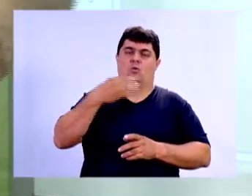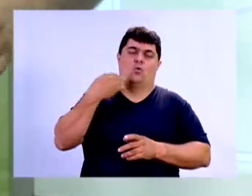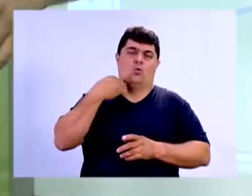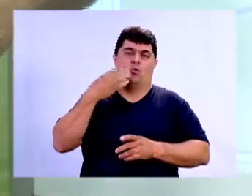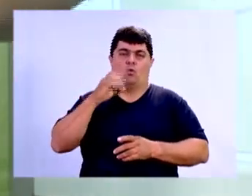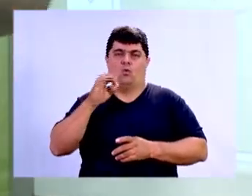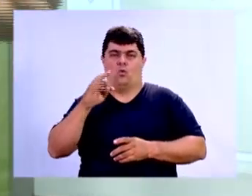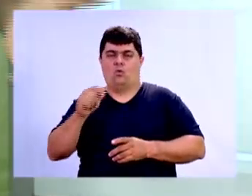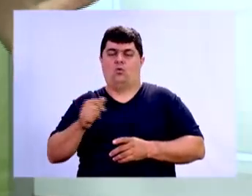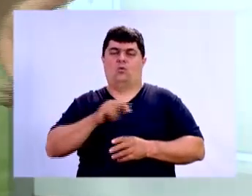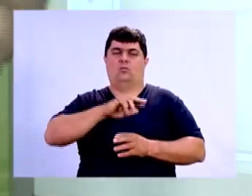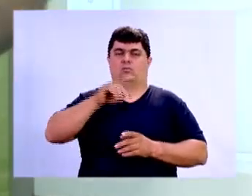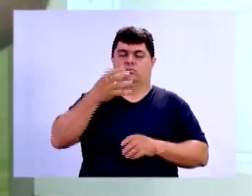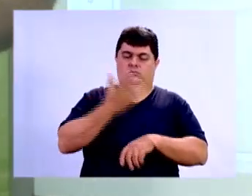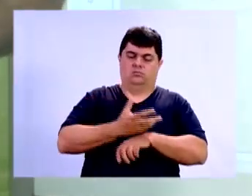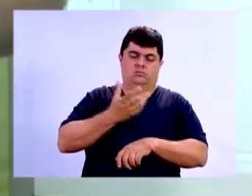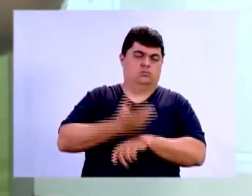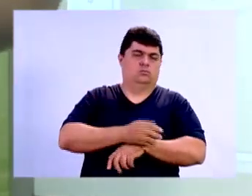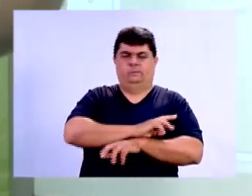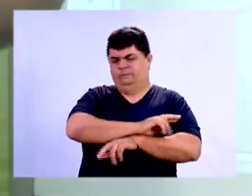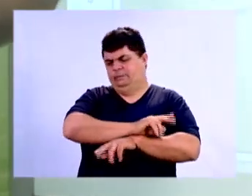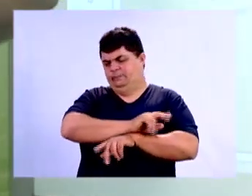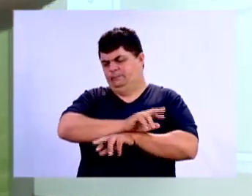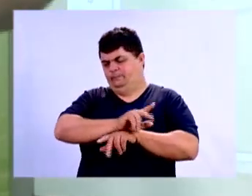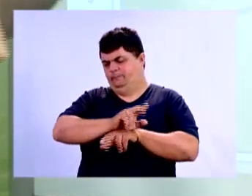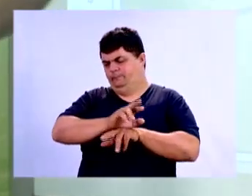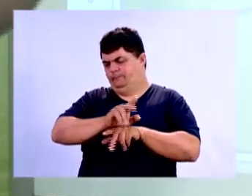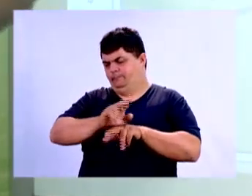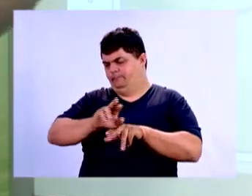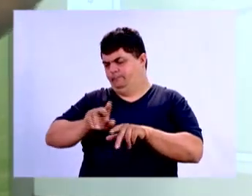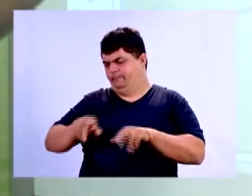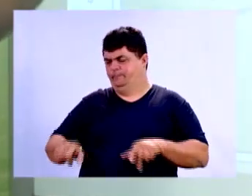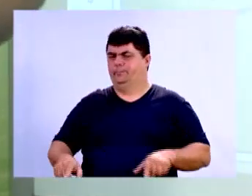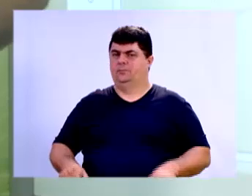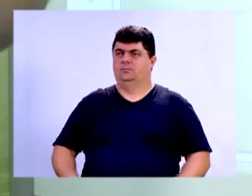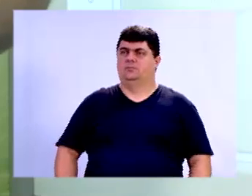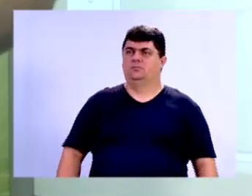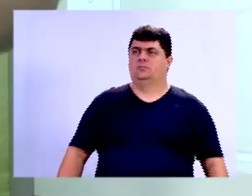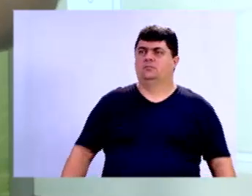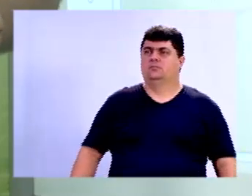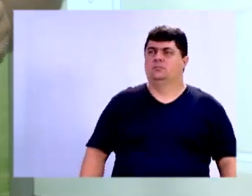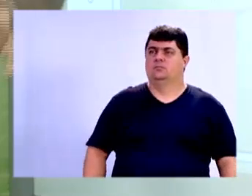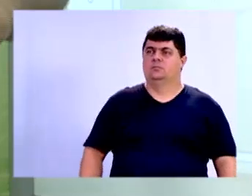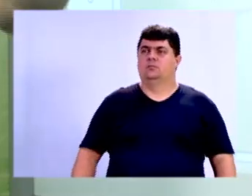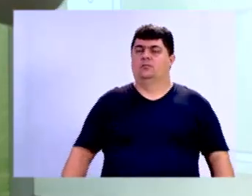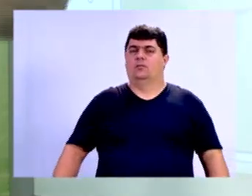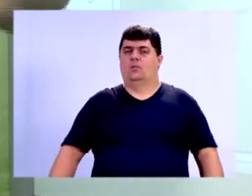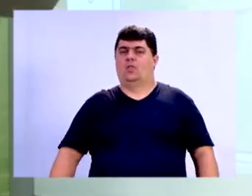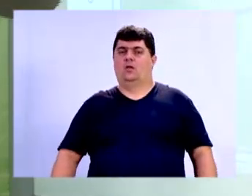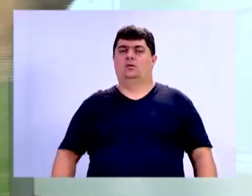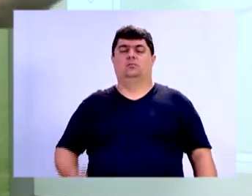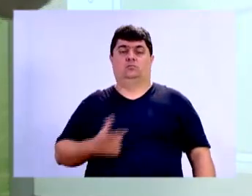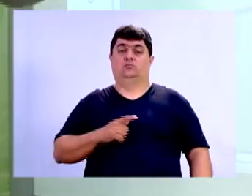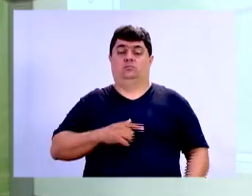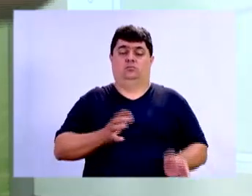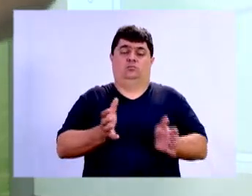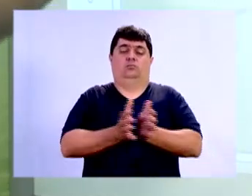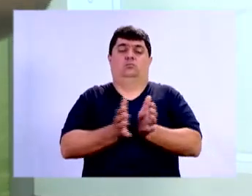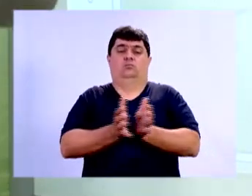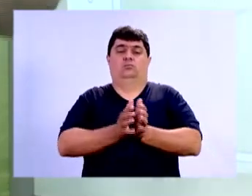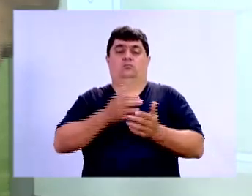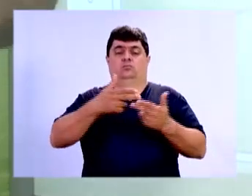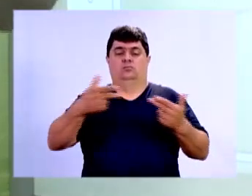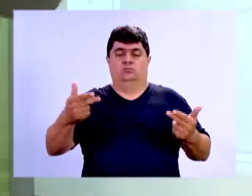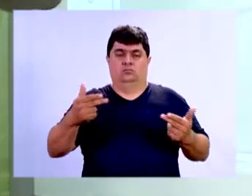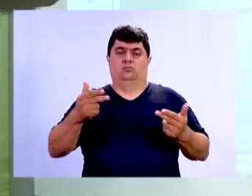bancária, do tipo disciplina, quantos objetos nós definimos ao longo desse curso, né? Então eu tenho um conjunto de